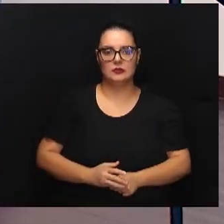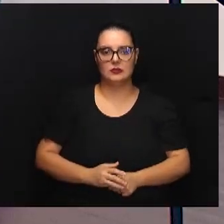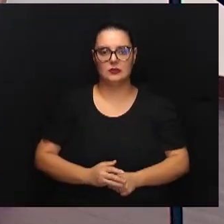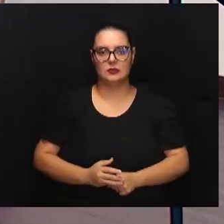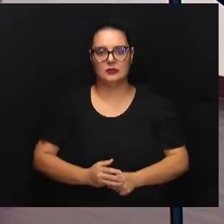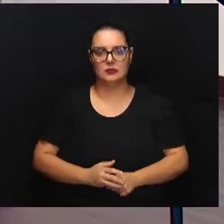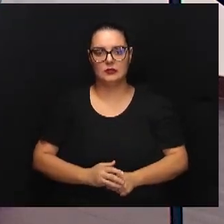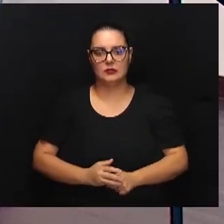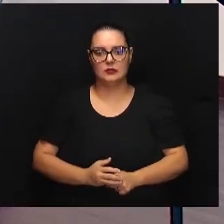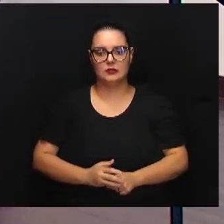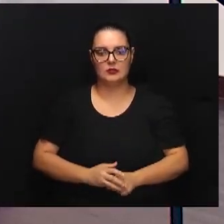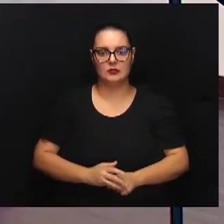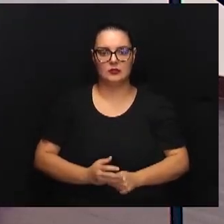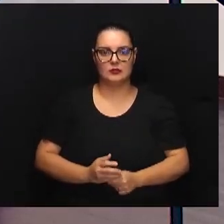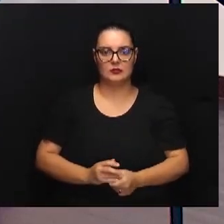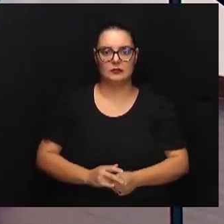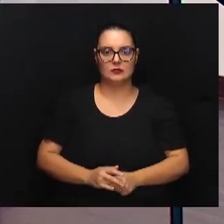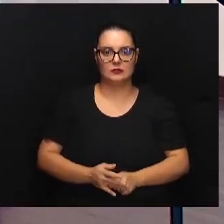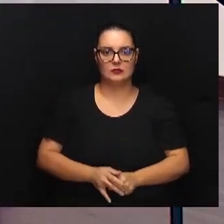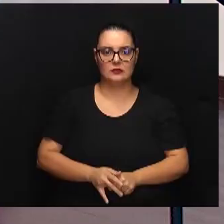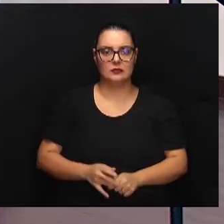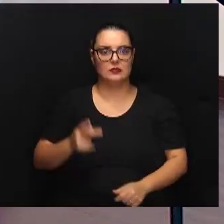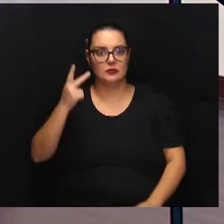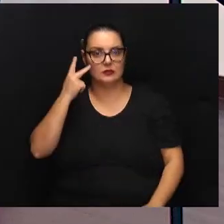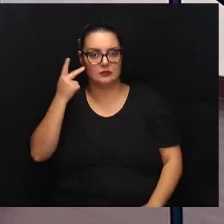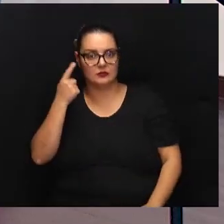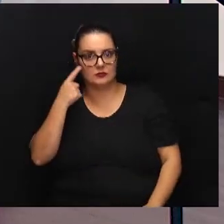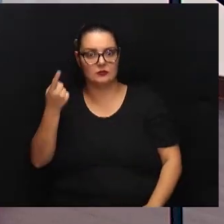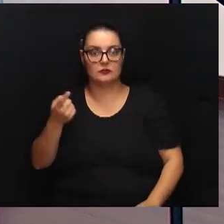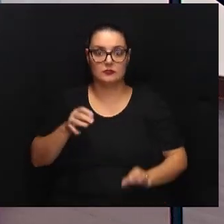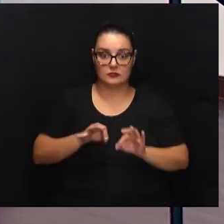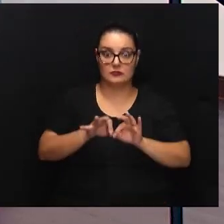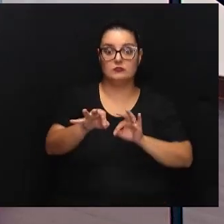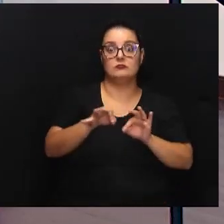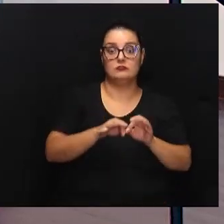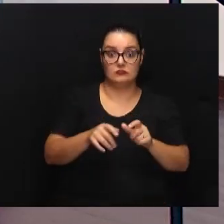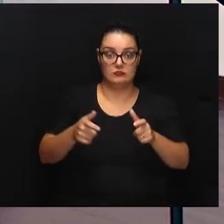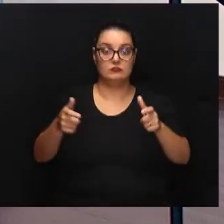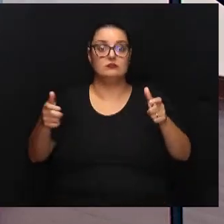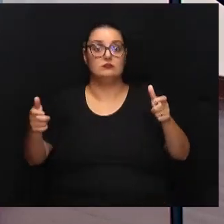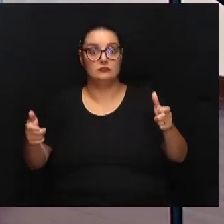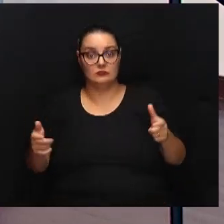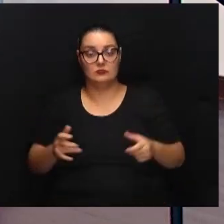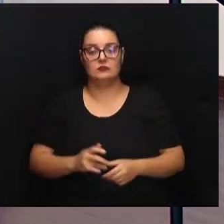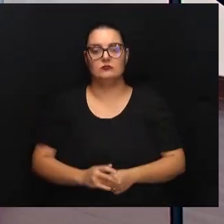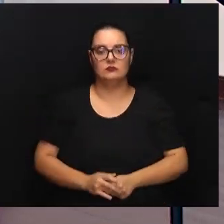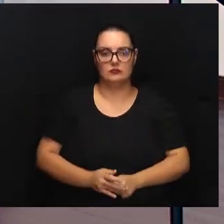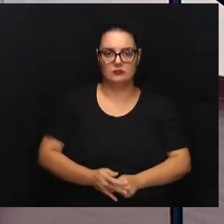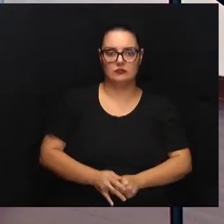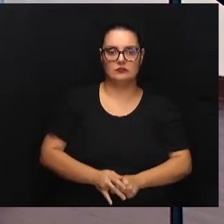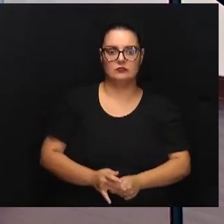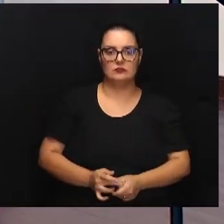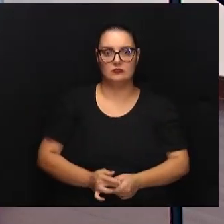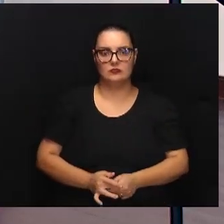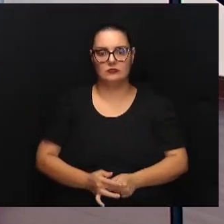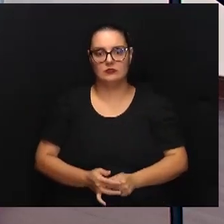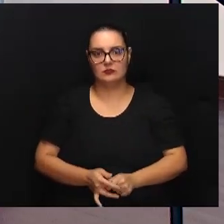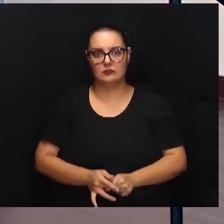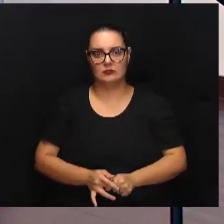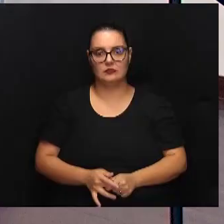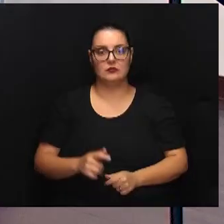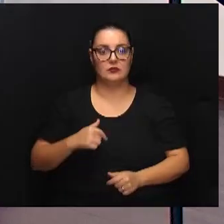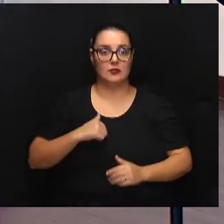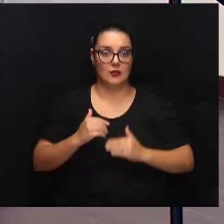uma dimensão gigantesca ali, a cidade, ao ponto da gente ter que construir uma série de paradas LGBTs também